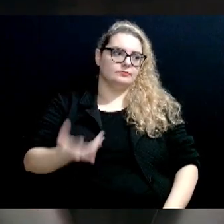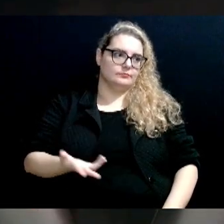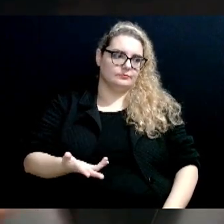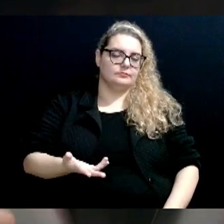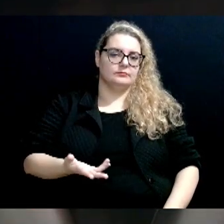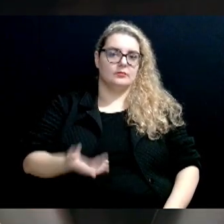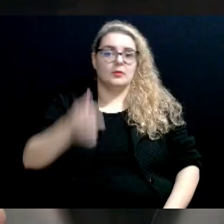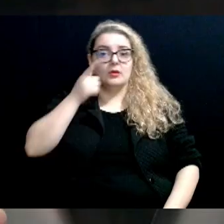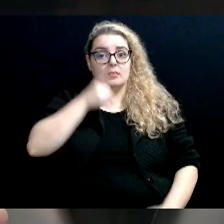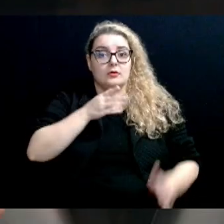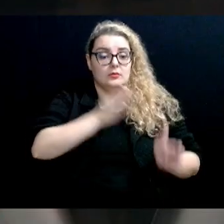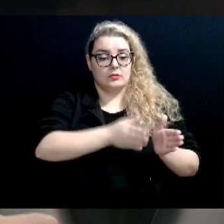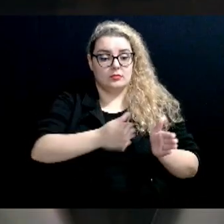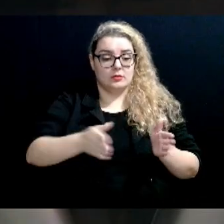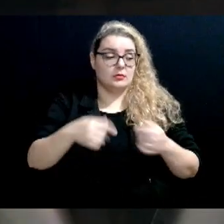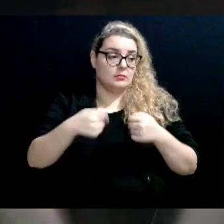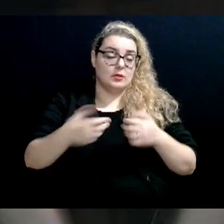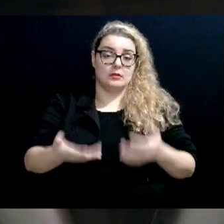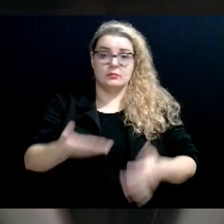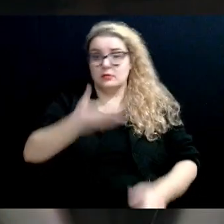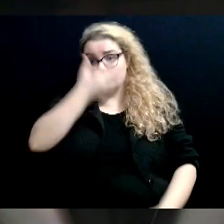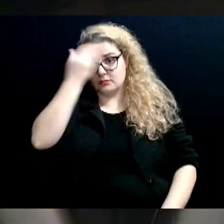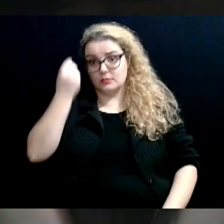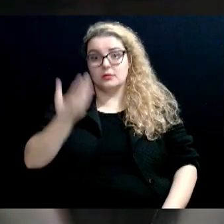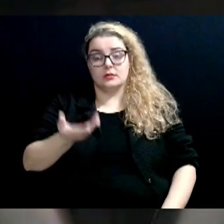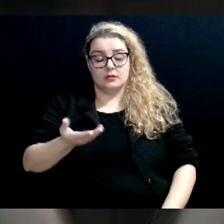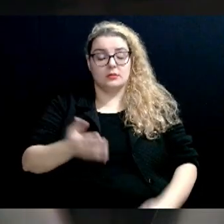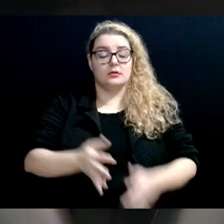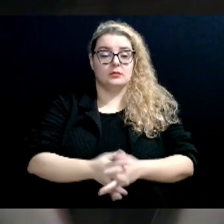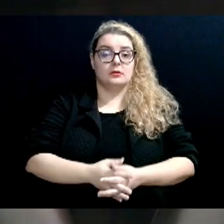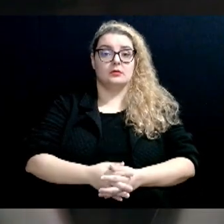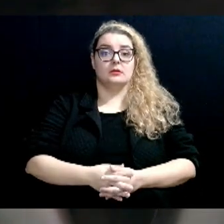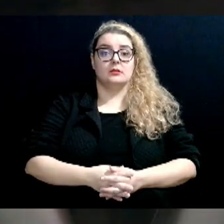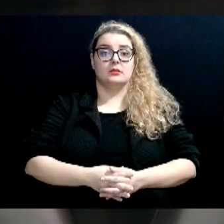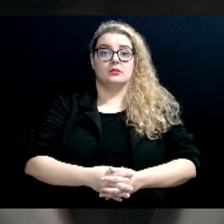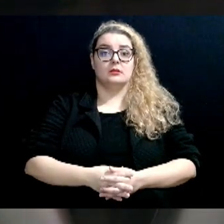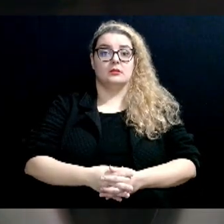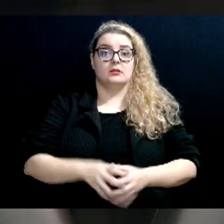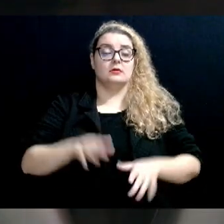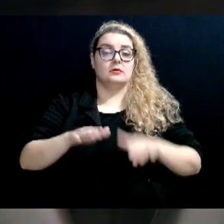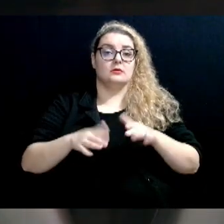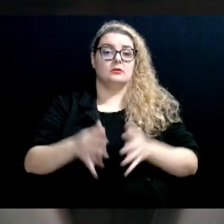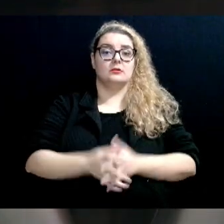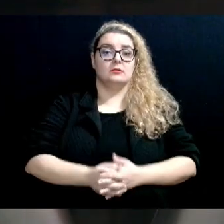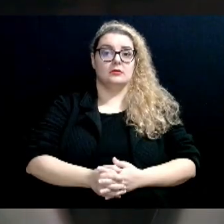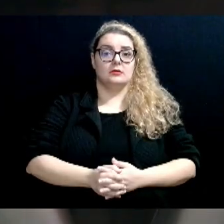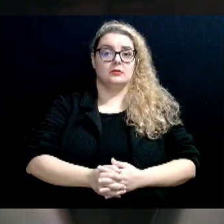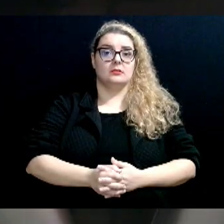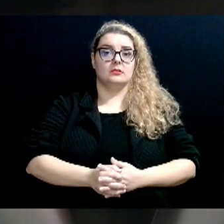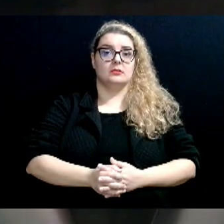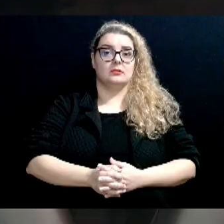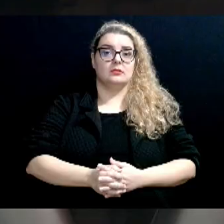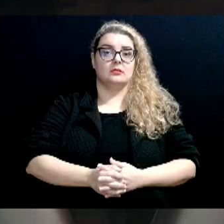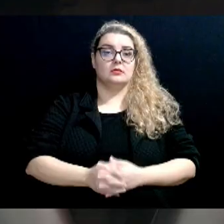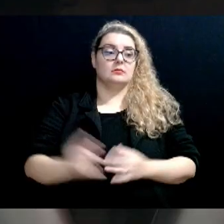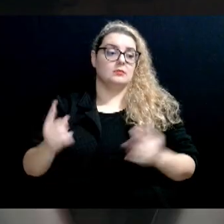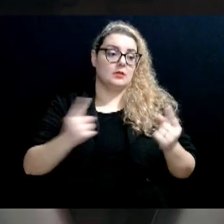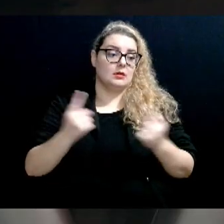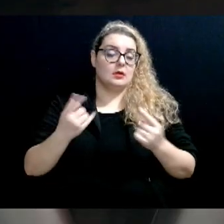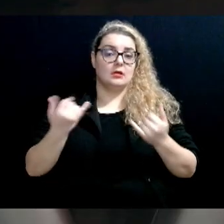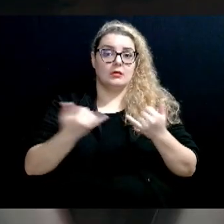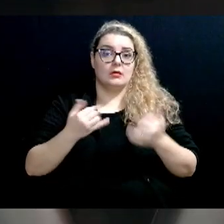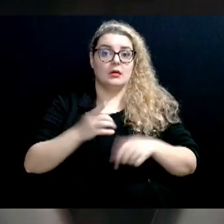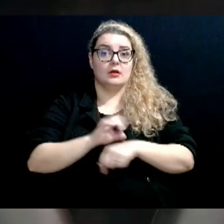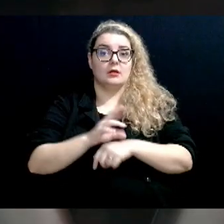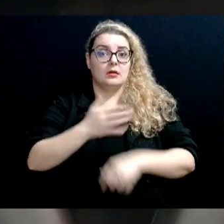necessárias. Então, você esquece, né? Isso. Então, às vezes, né, vem muita gente falando, ai, doutora, tô